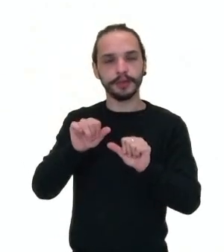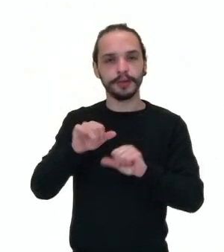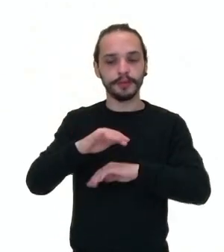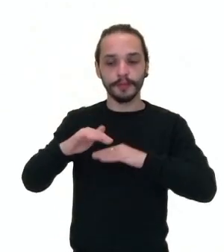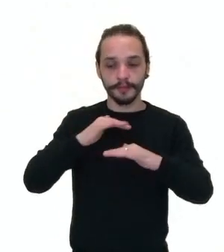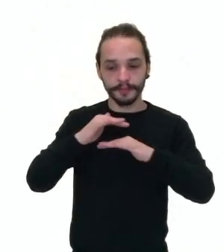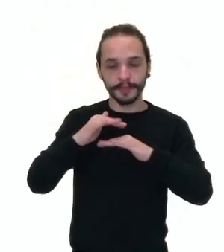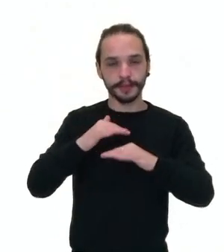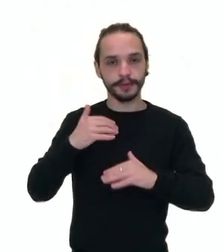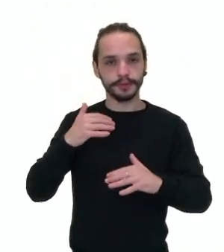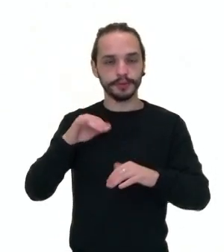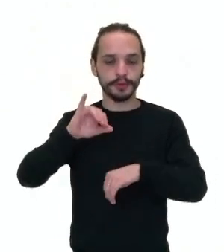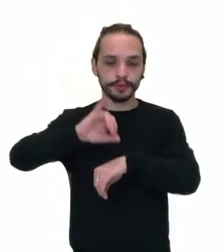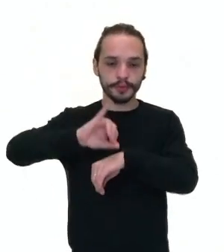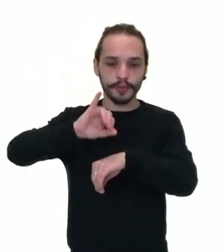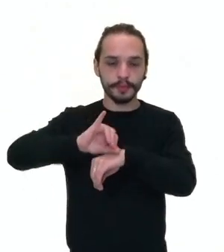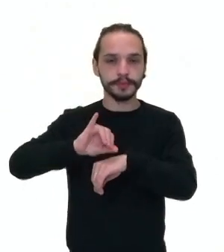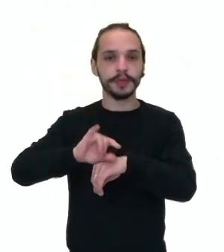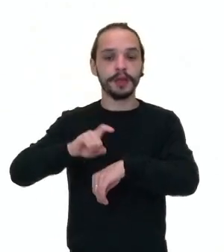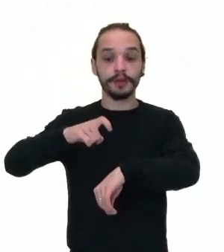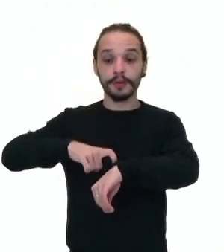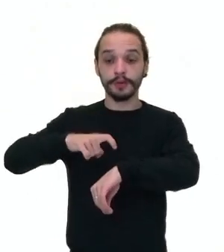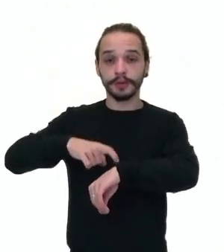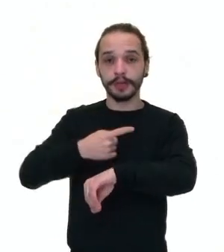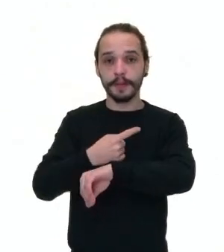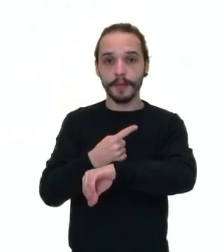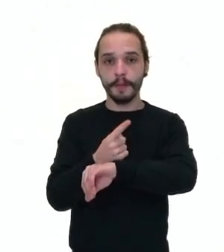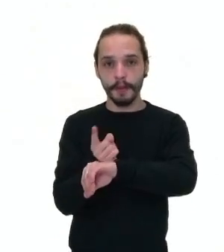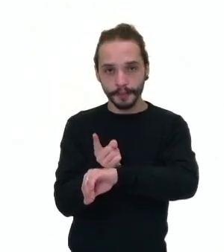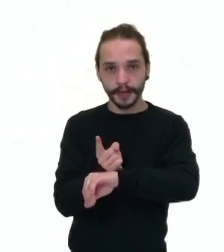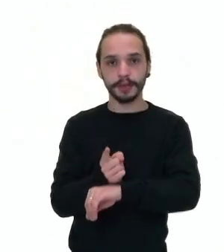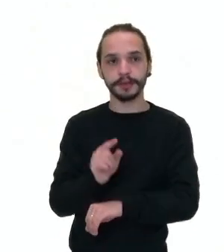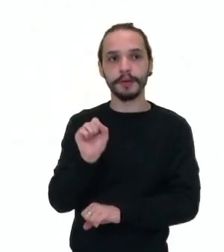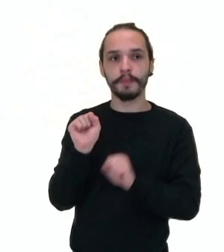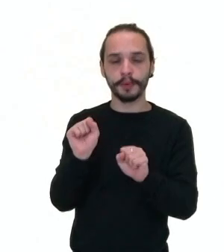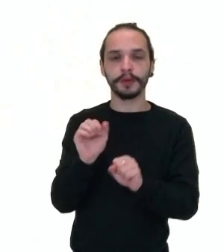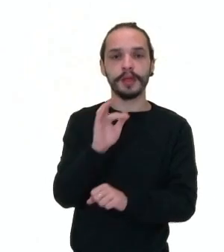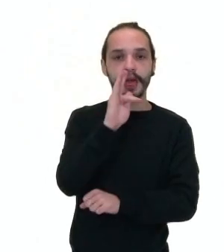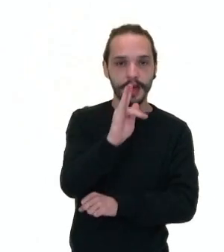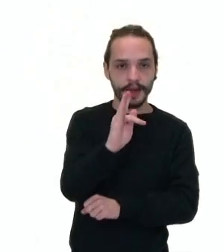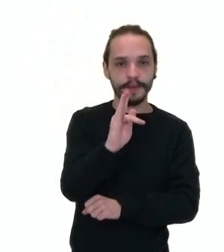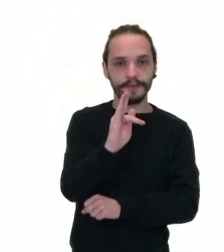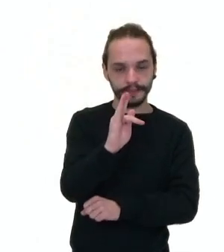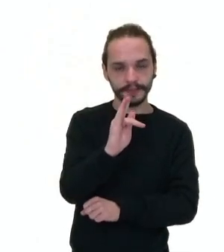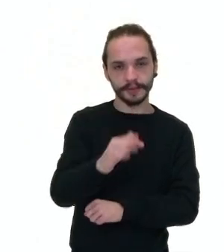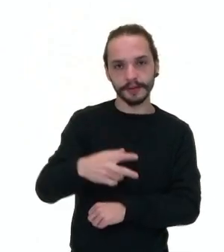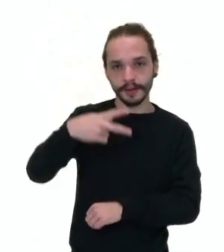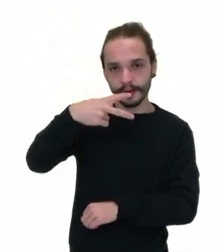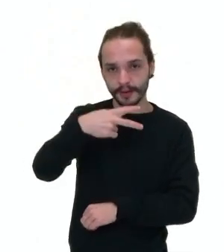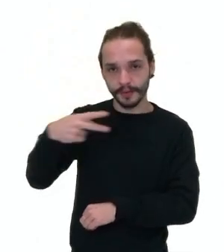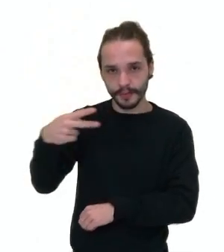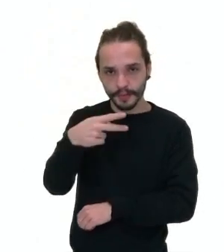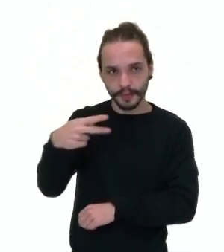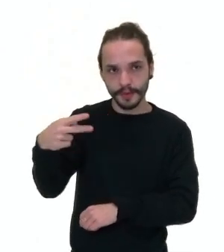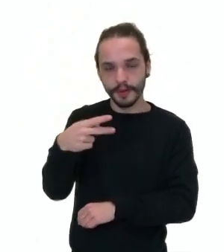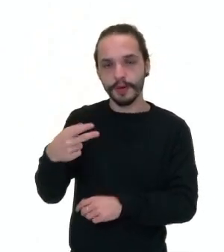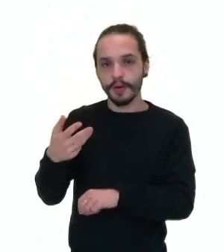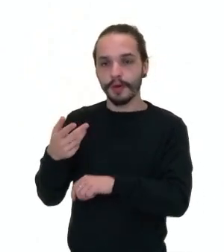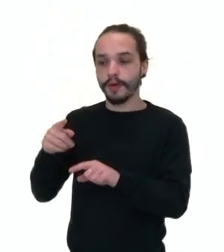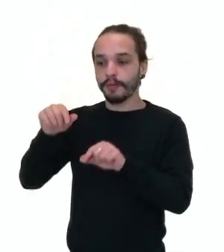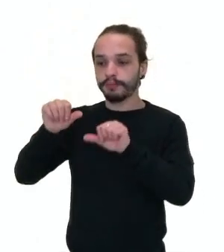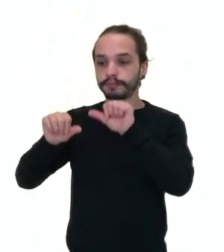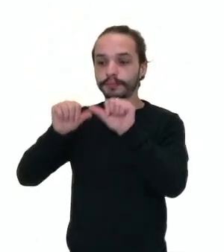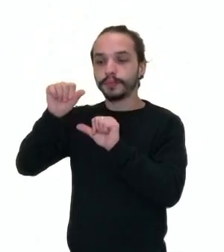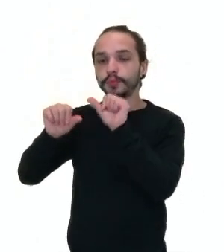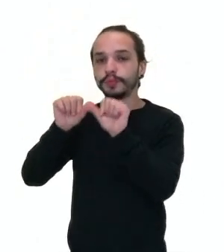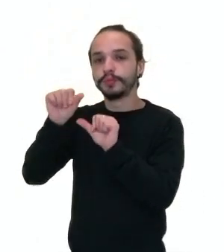do tempo. Então eu posso definir essa força como F é igual A variação da quantidade de movimento